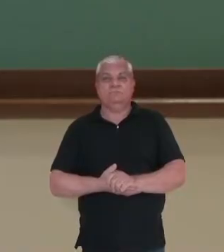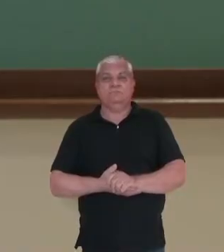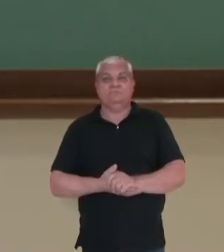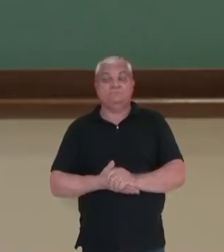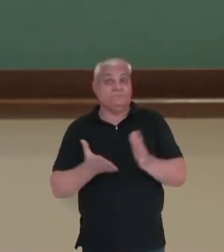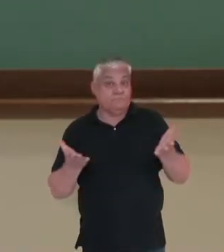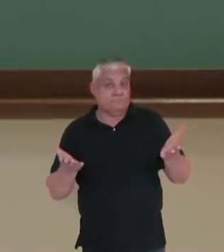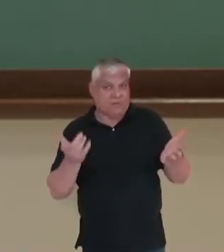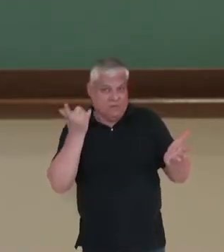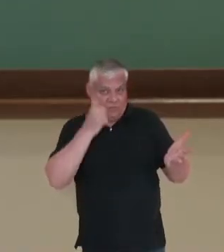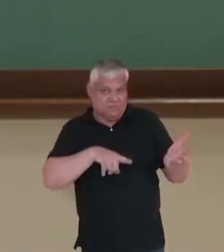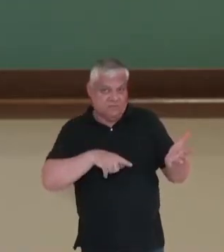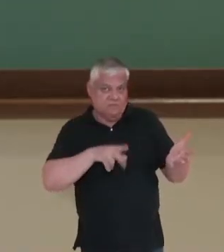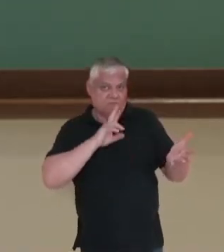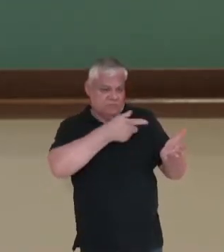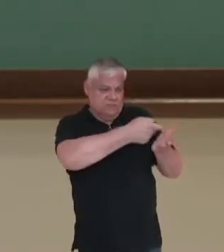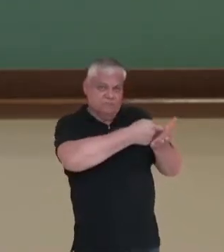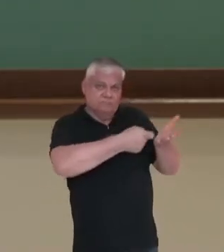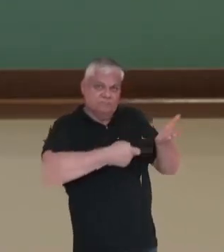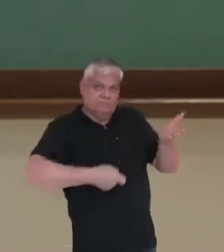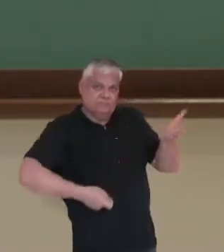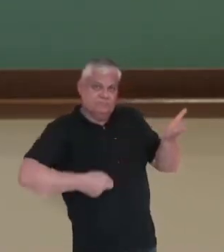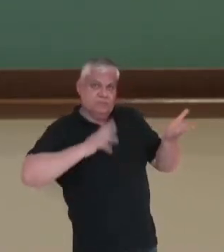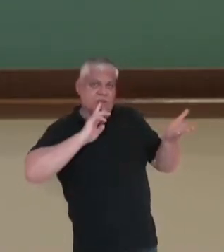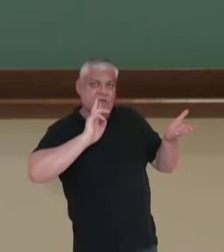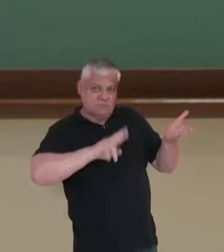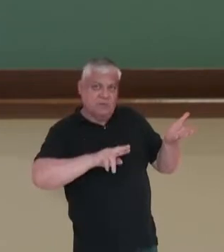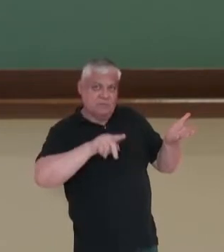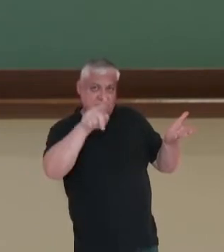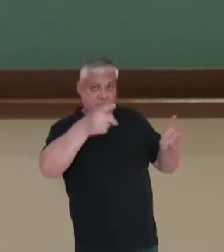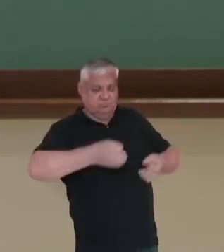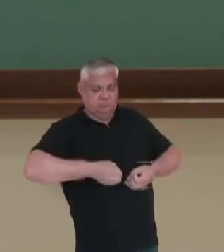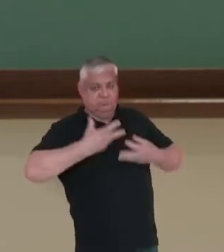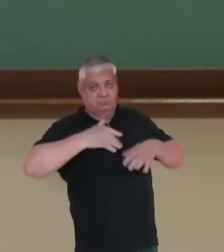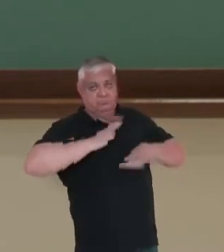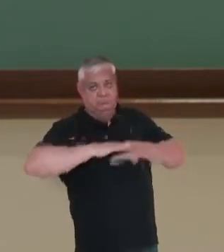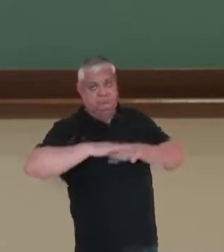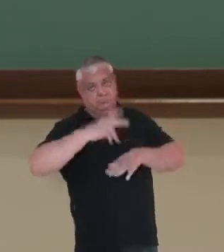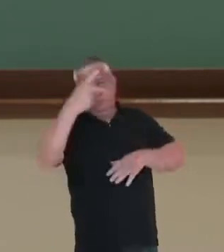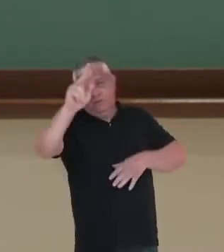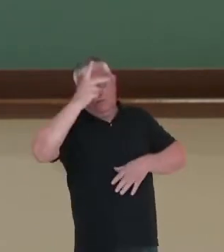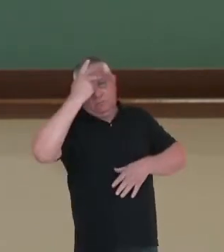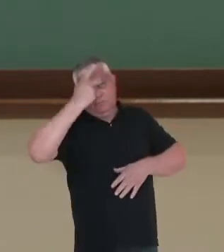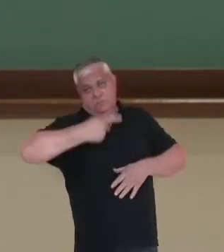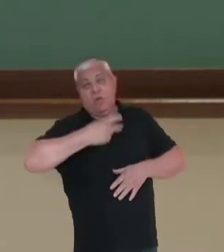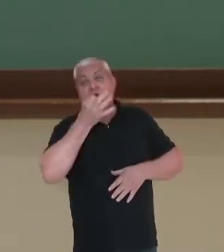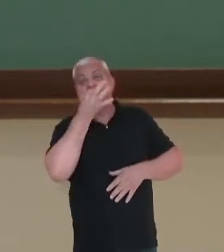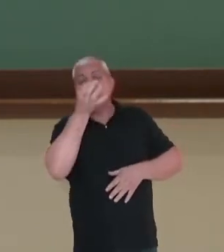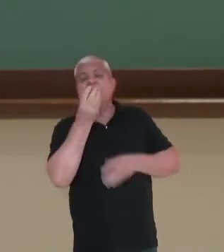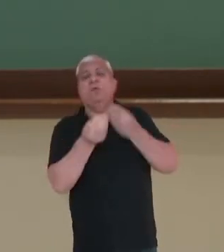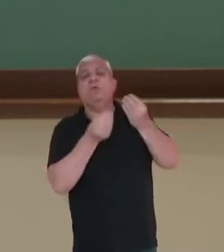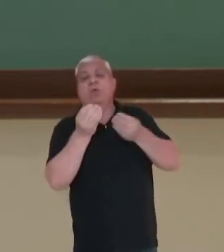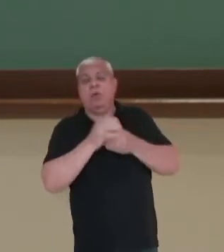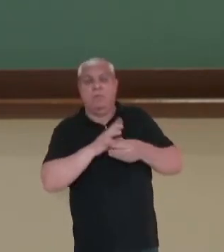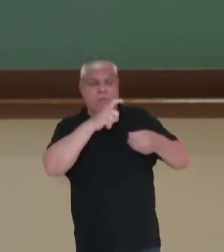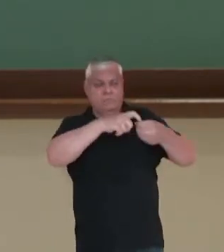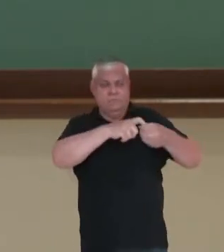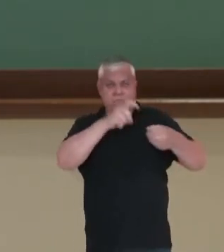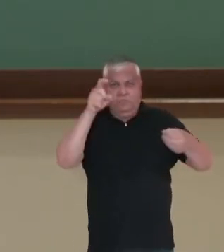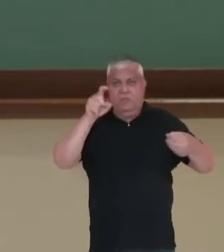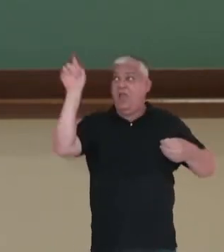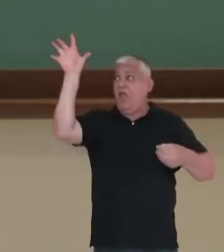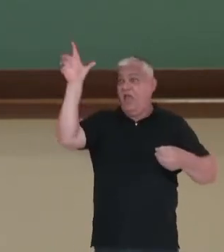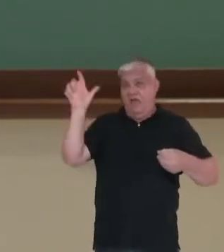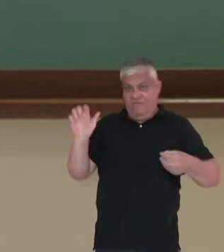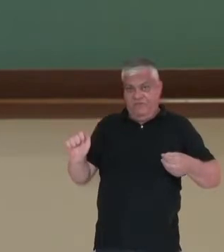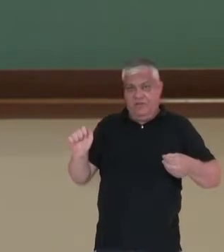E aí, alunos, conseguiram responder então? Expressar aí no seu caderno a sua opinião sobre esse processo de independência, né, que